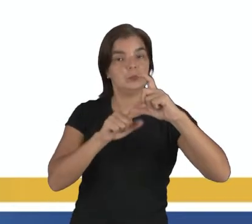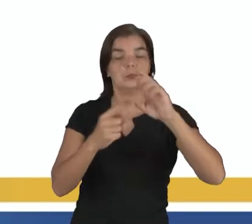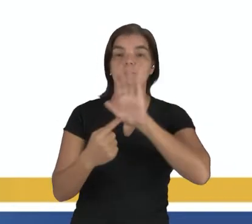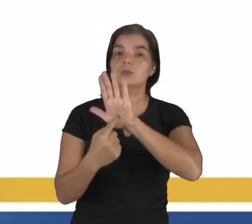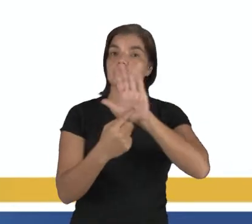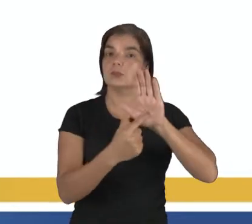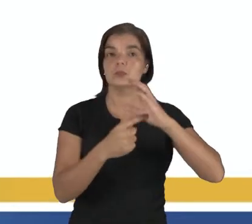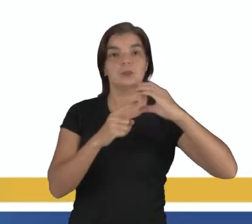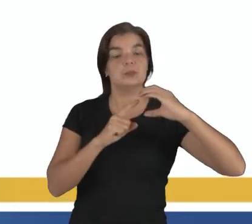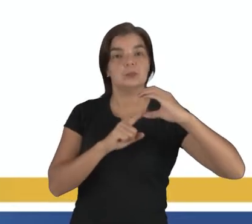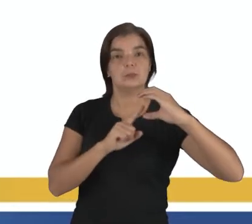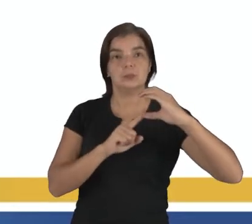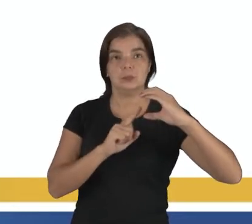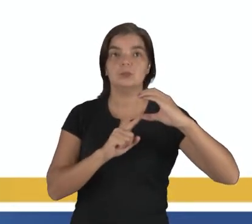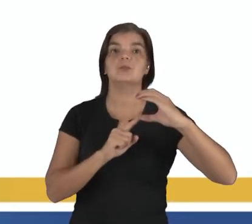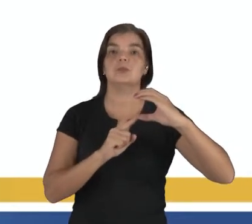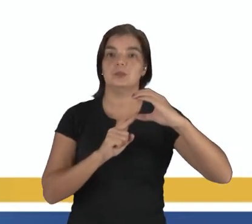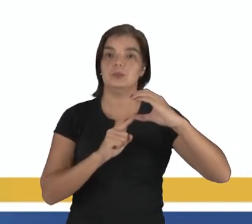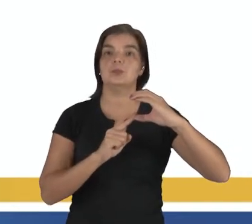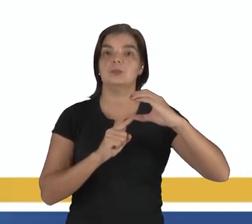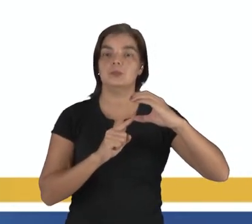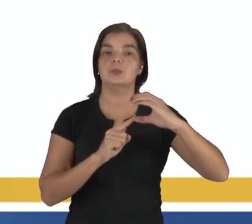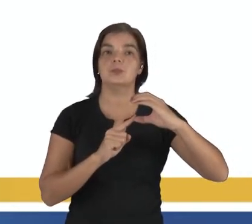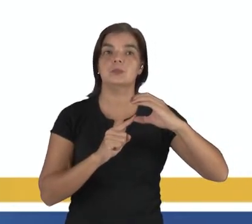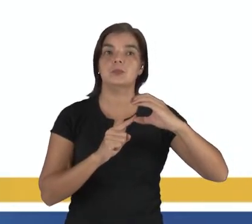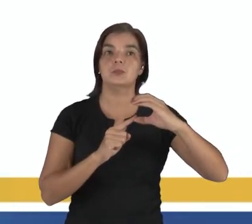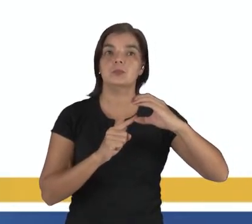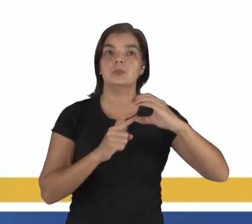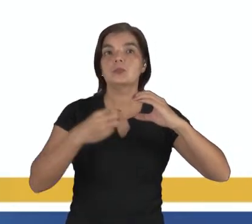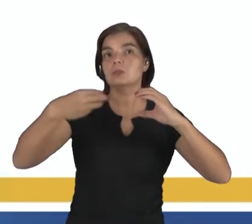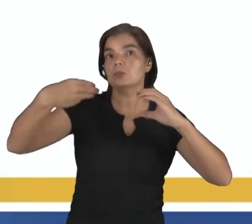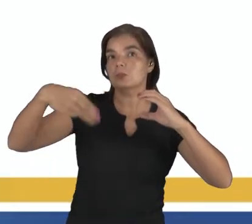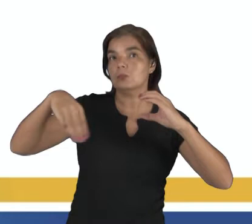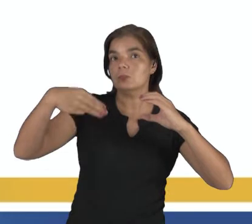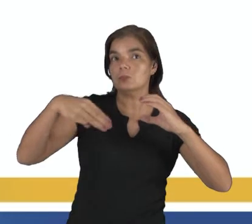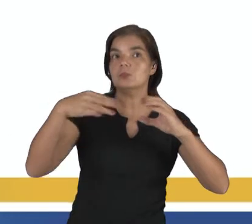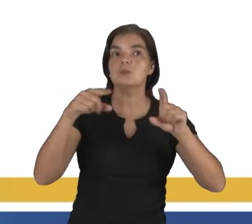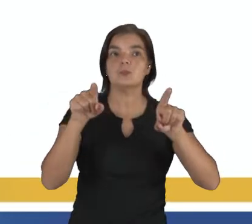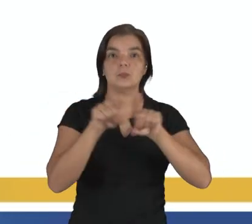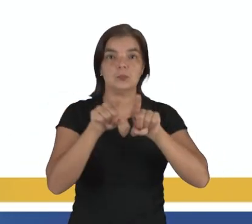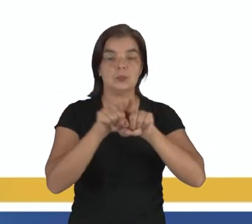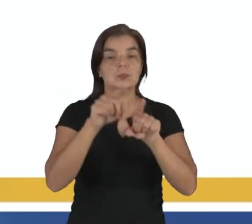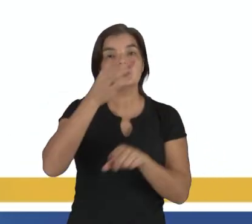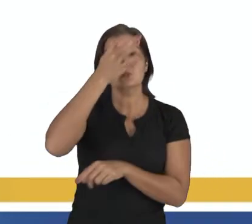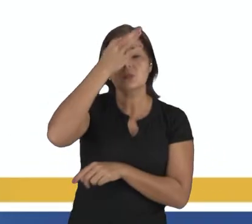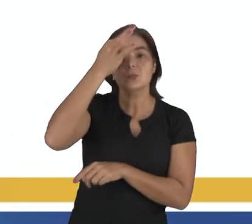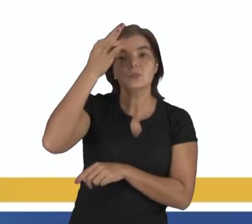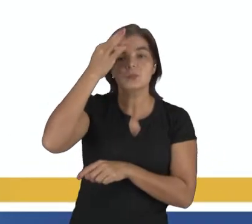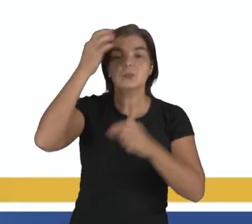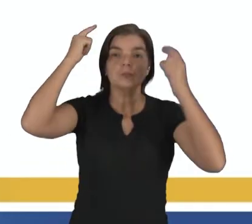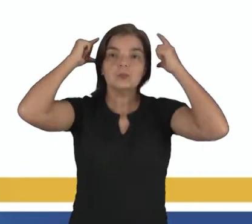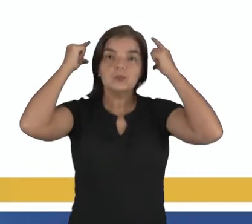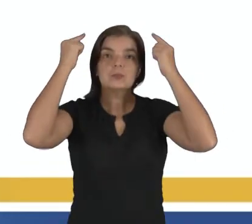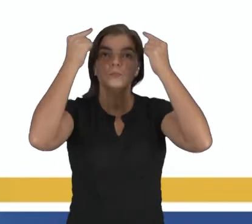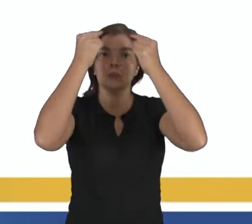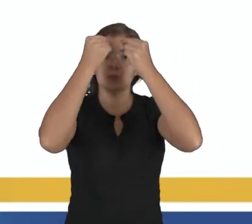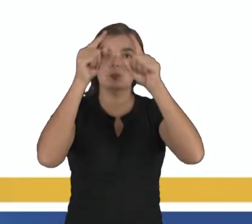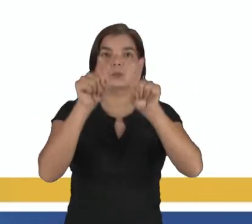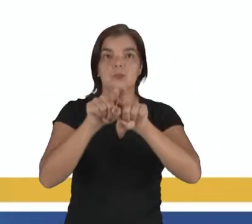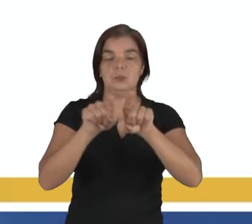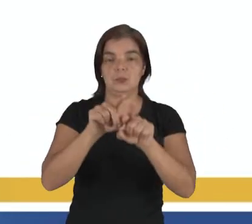ou seja, pela letra C. O matemático e filósofo grego